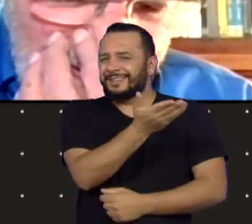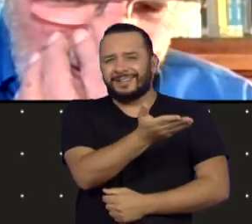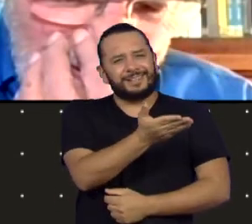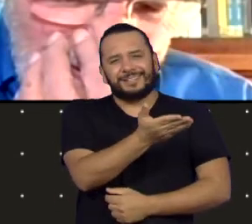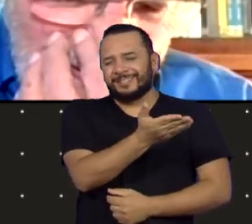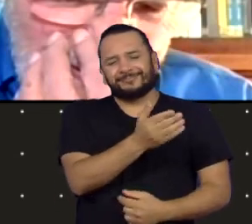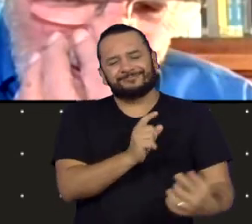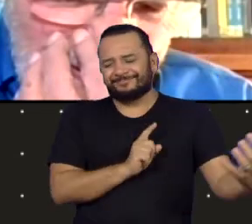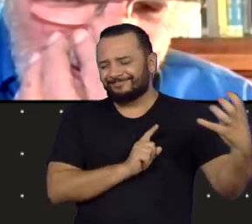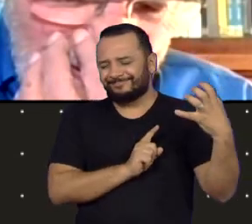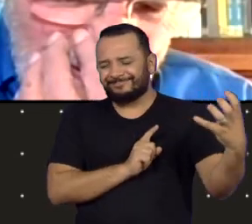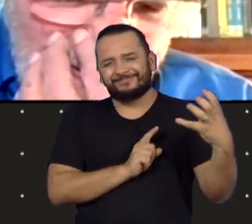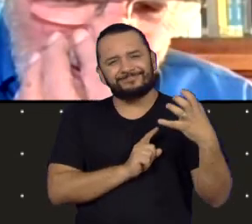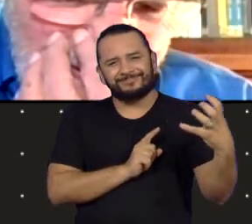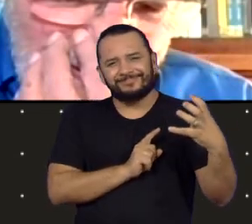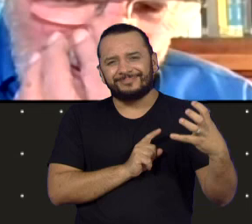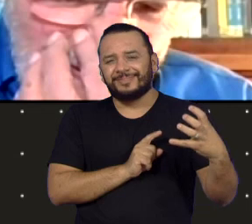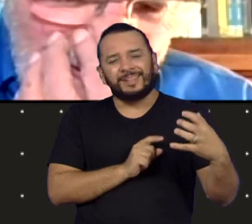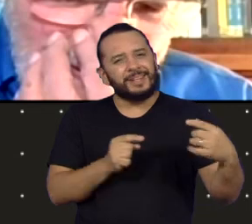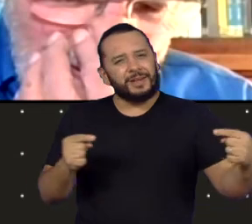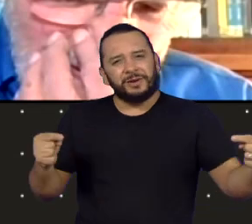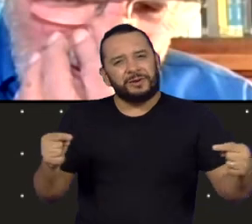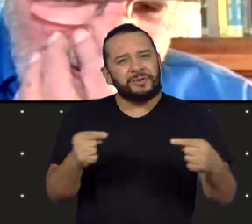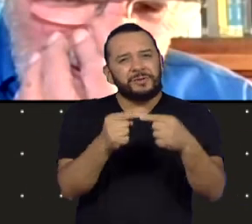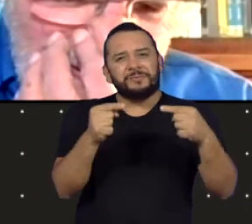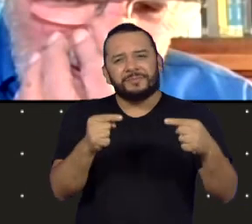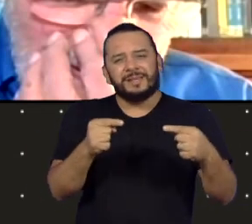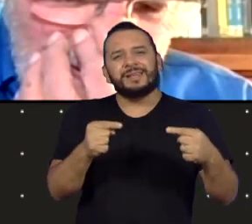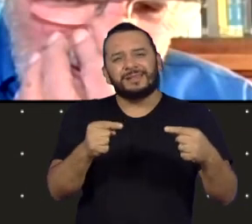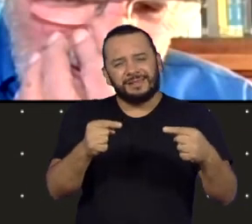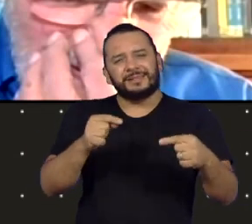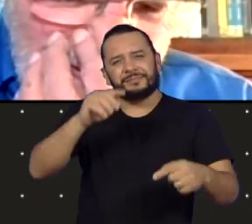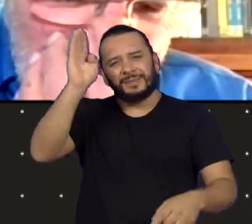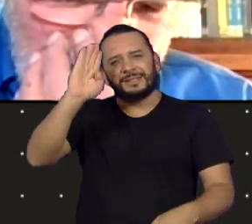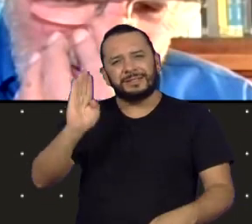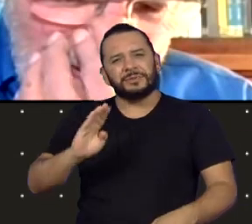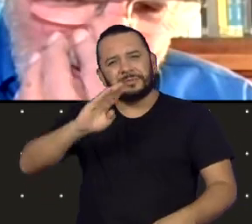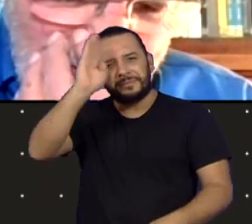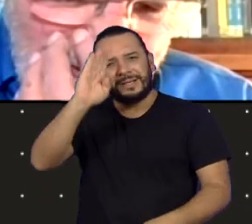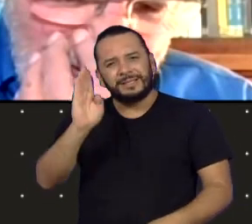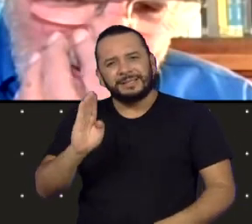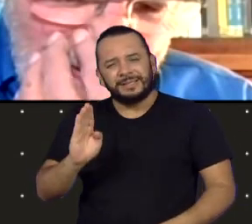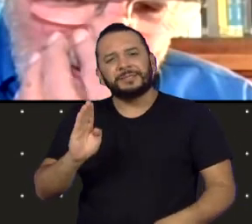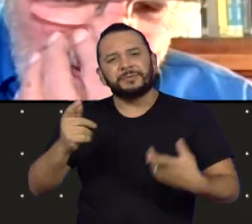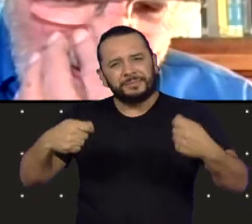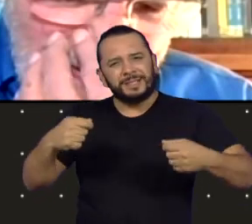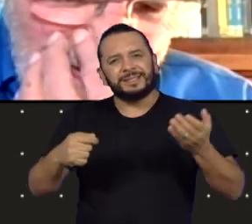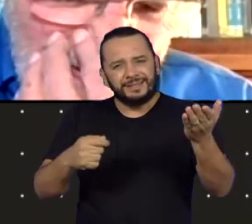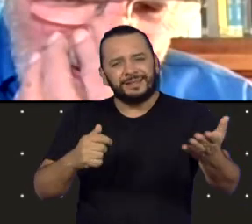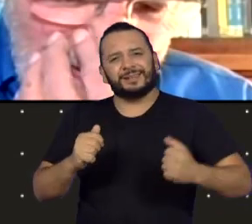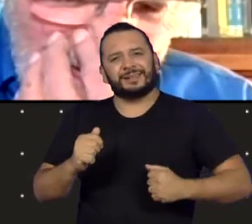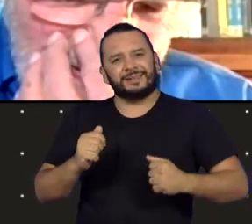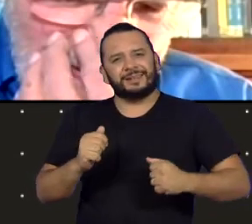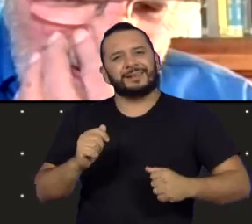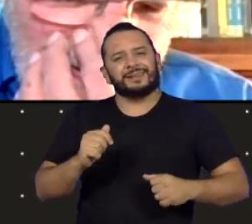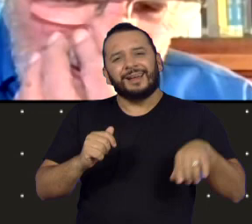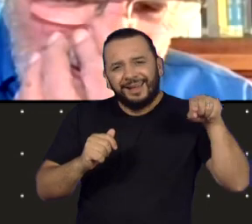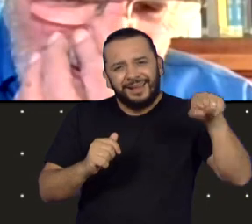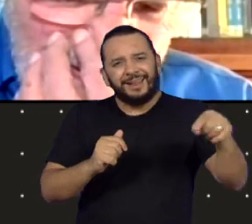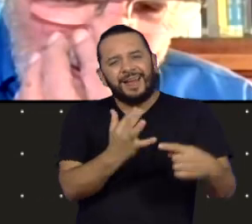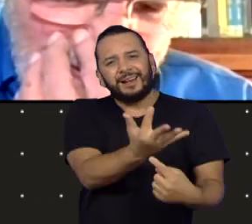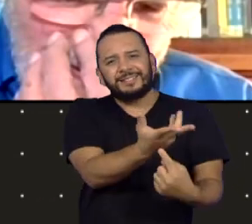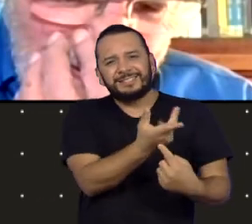Tão necessário para o nosso país, tão transformador, esse